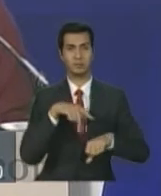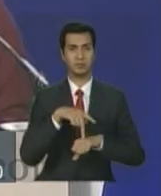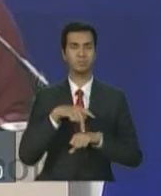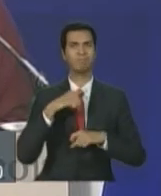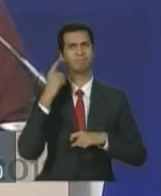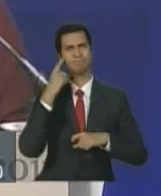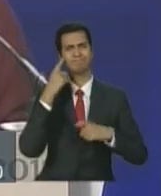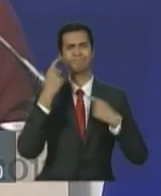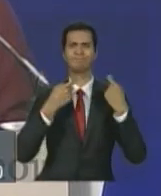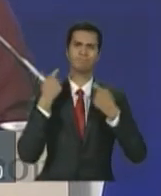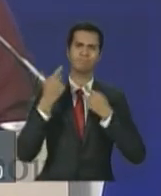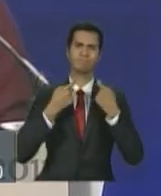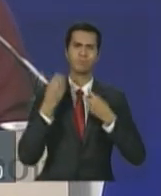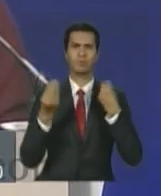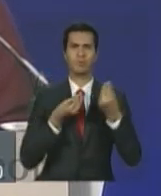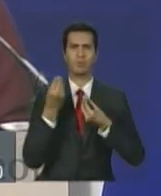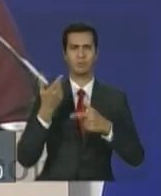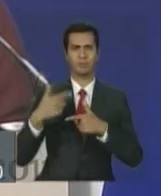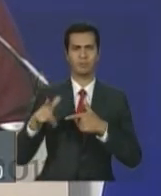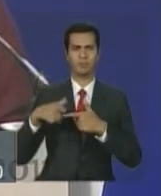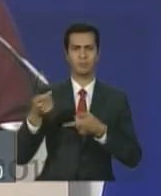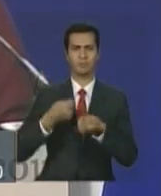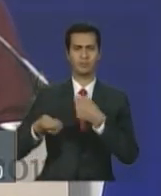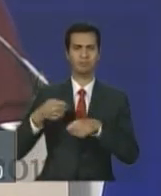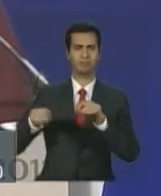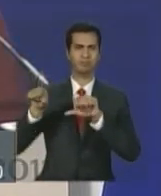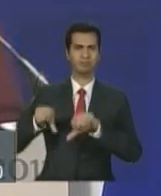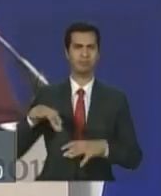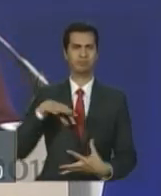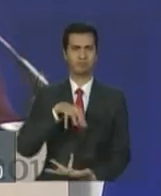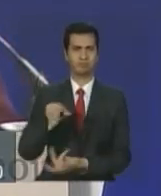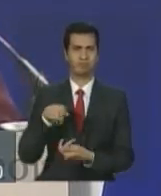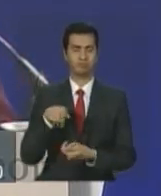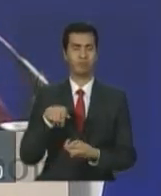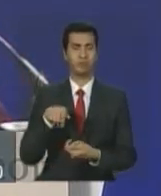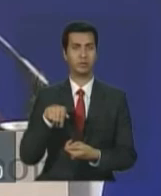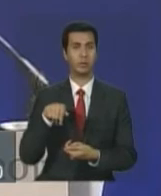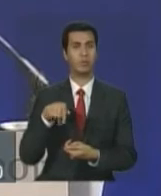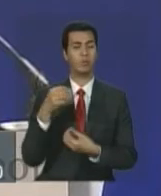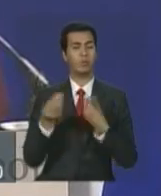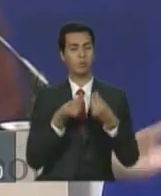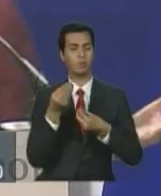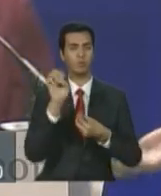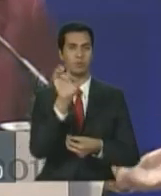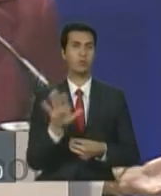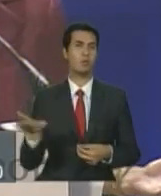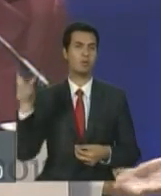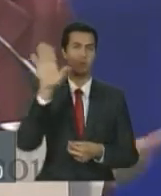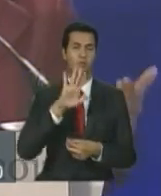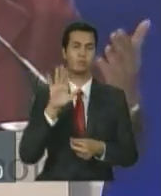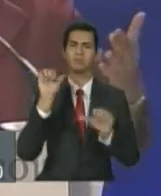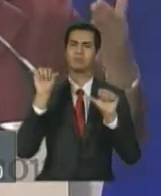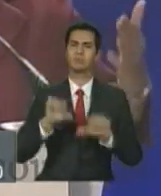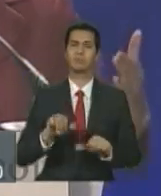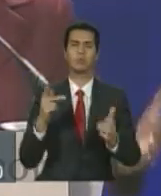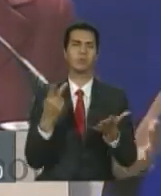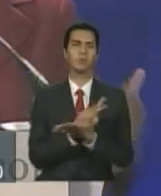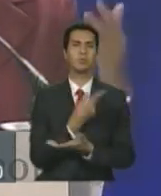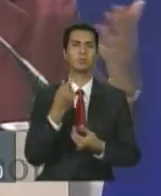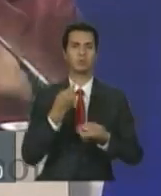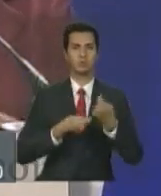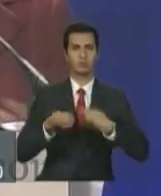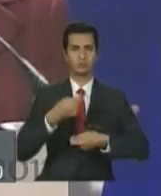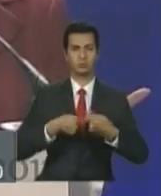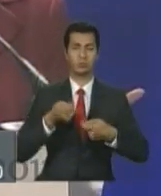crise da União Europeia, da zona do euro especificamente. Até porque todos os